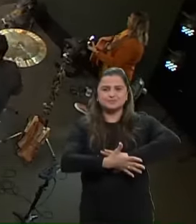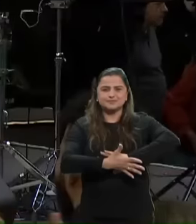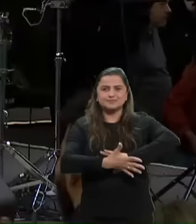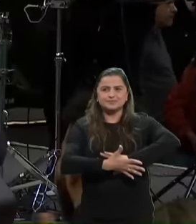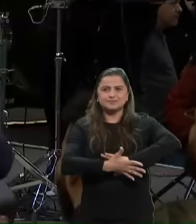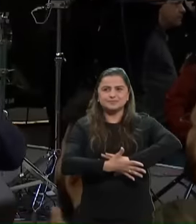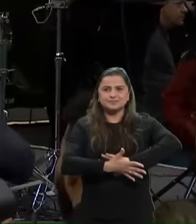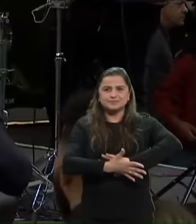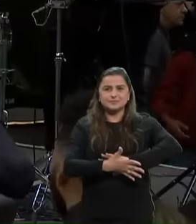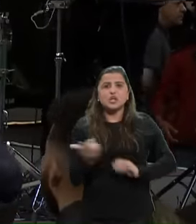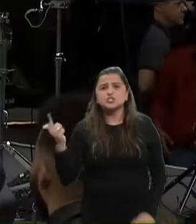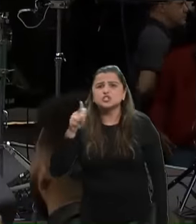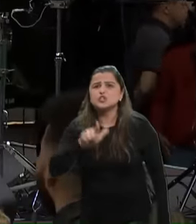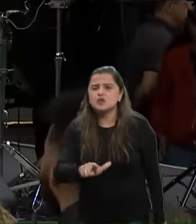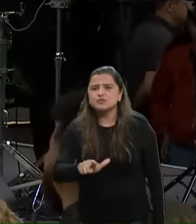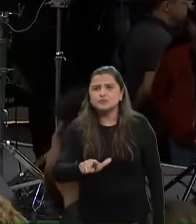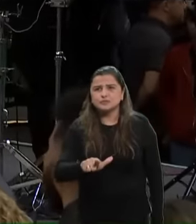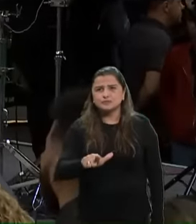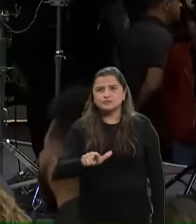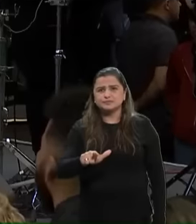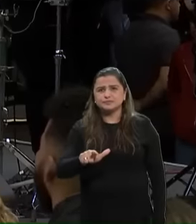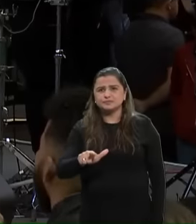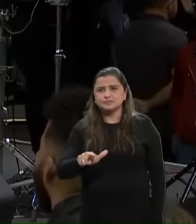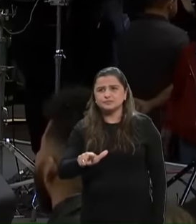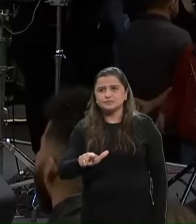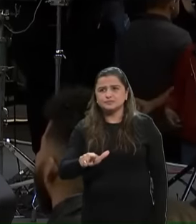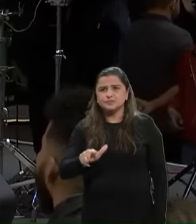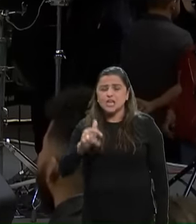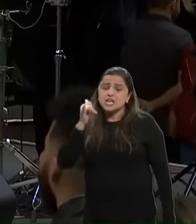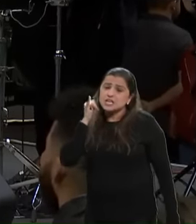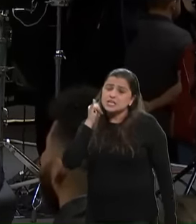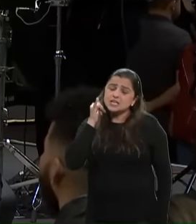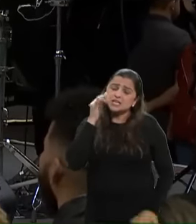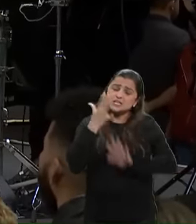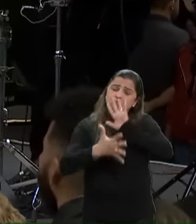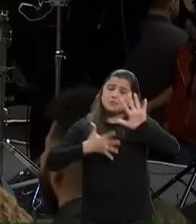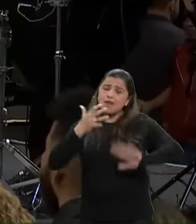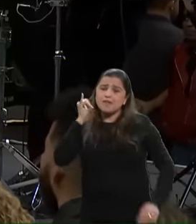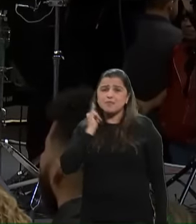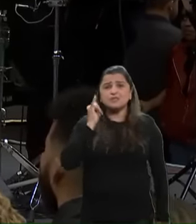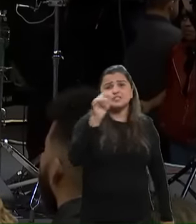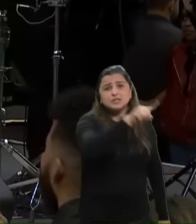Vou falar só mais uma vez. E se essa palavra é para você,